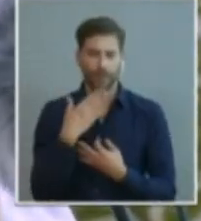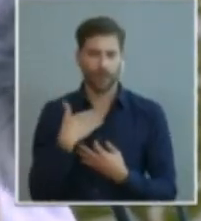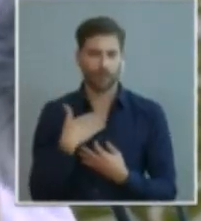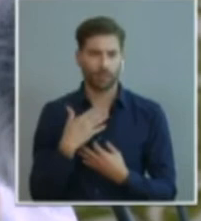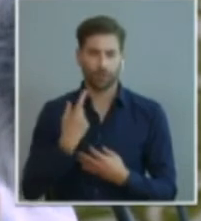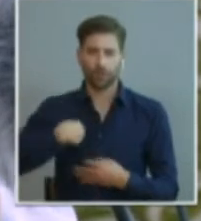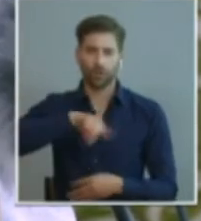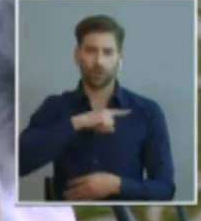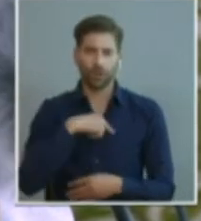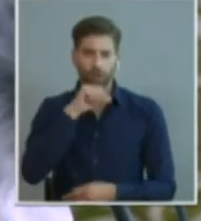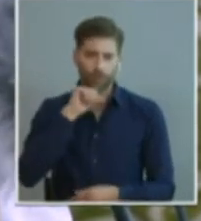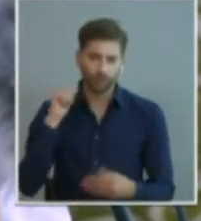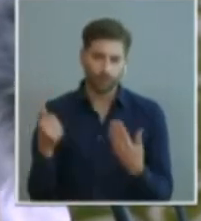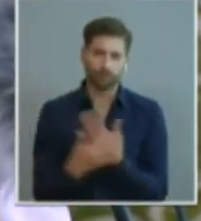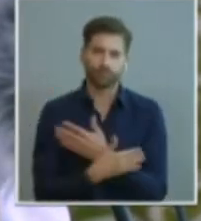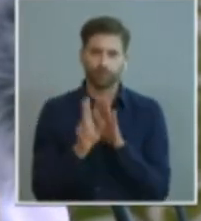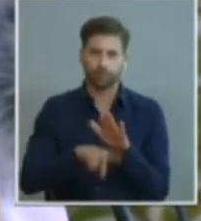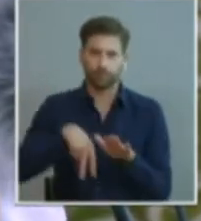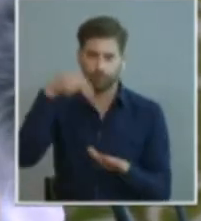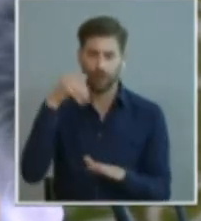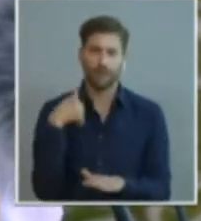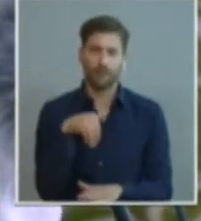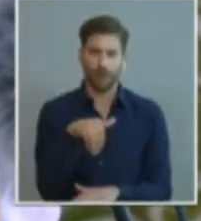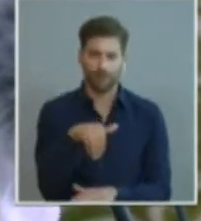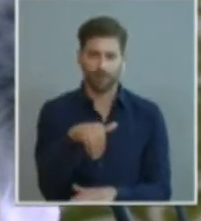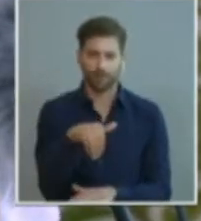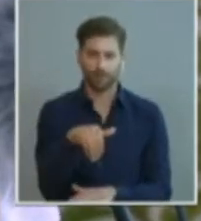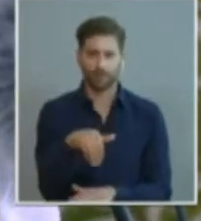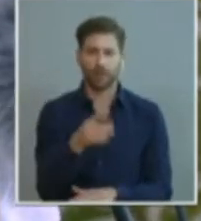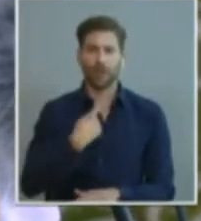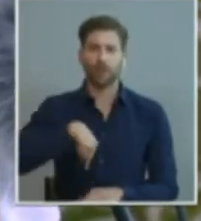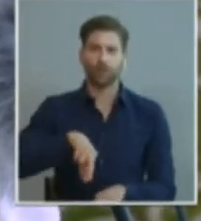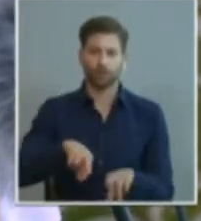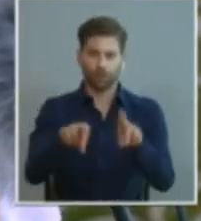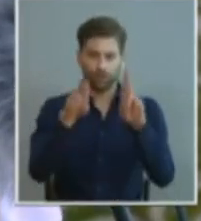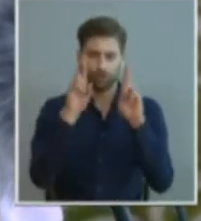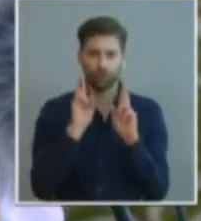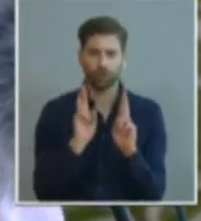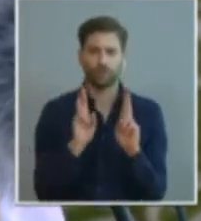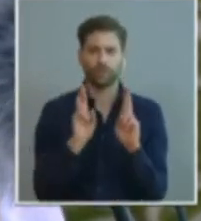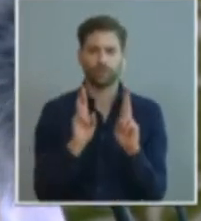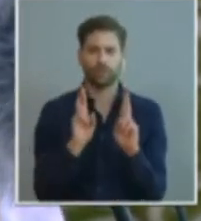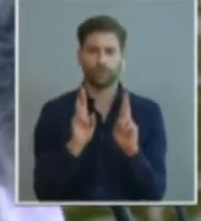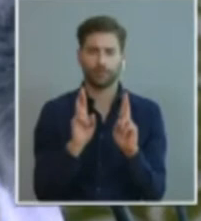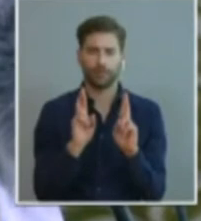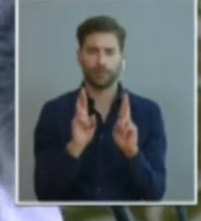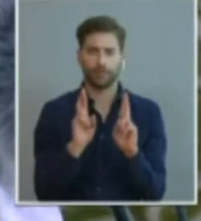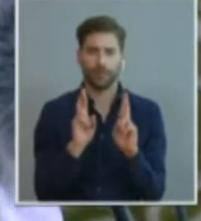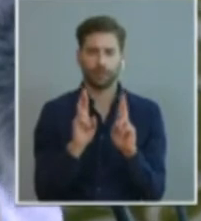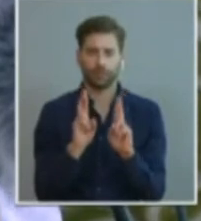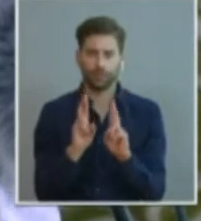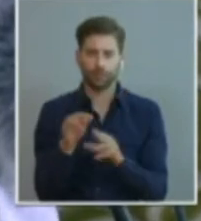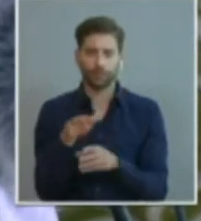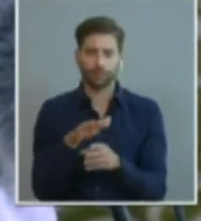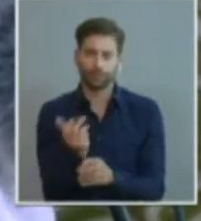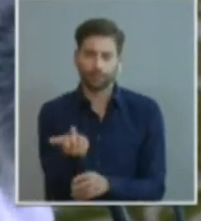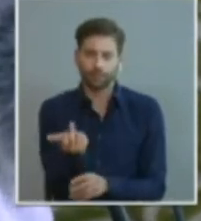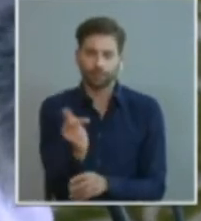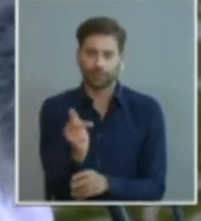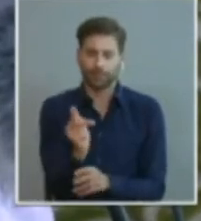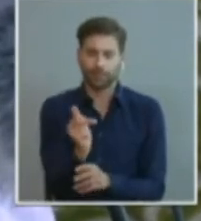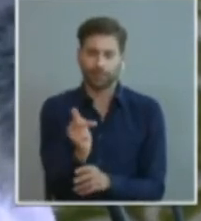morte. E também nós esperamos e aguardamos esse momento de um